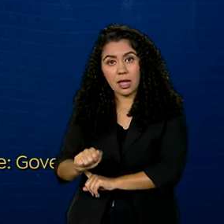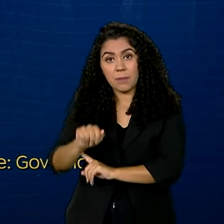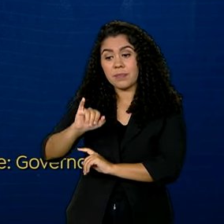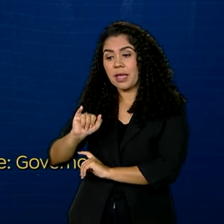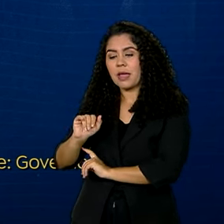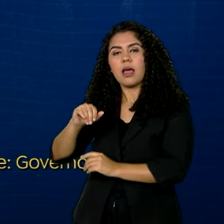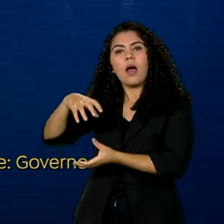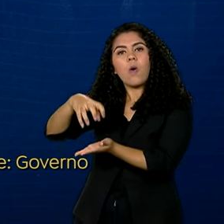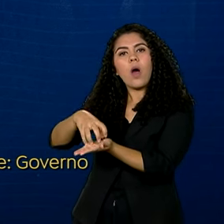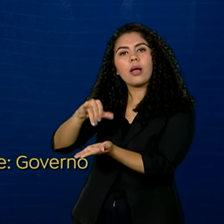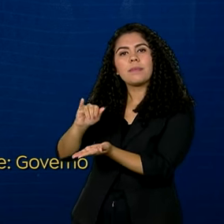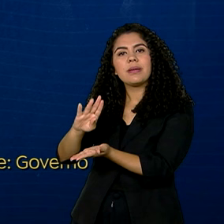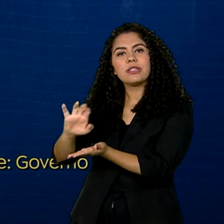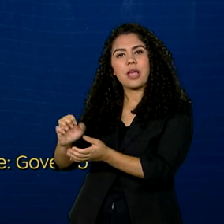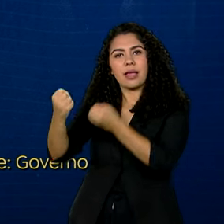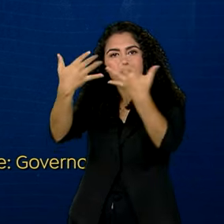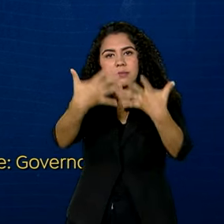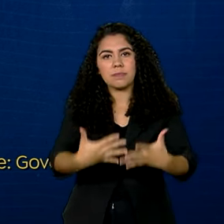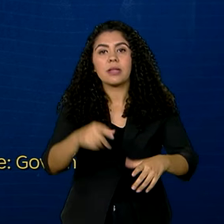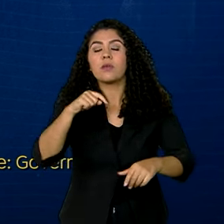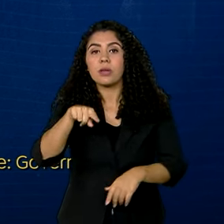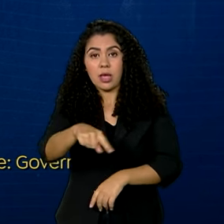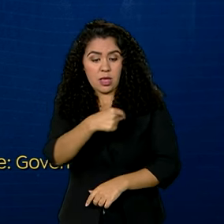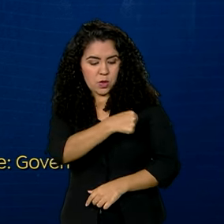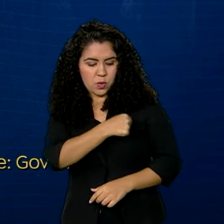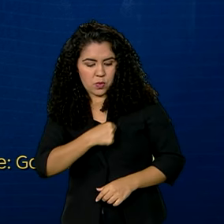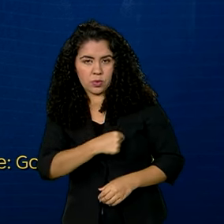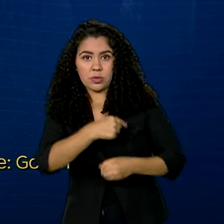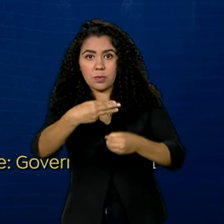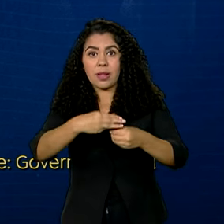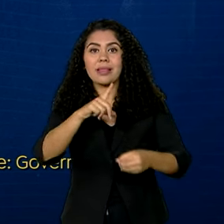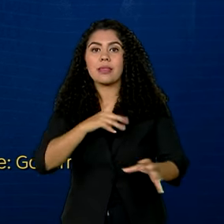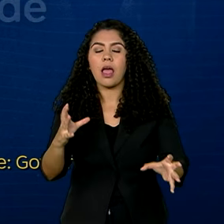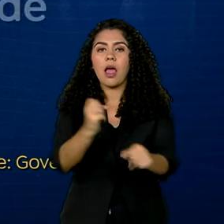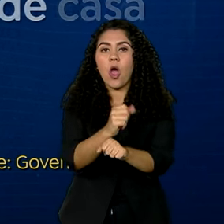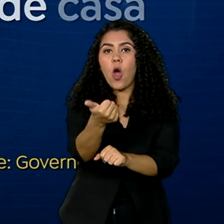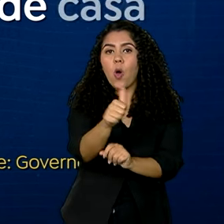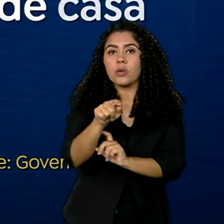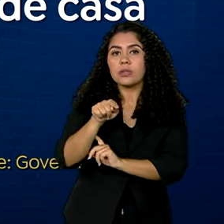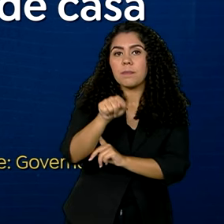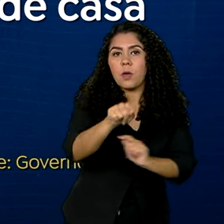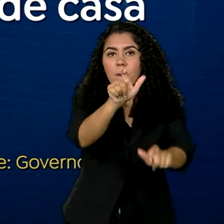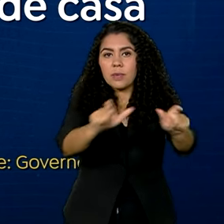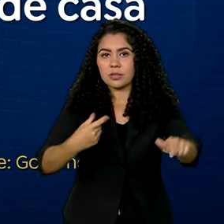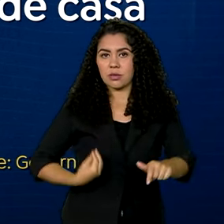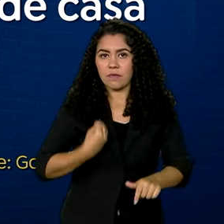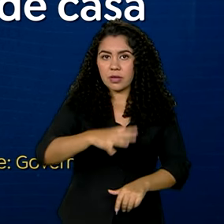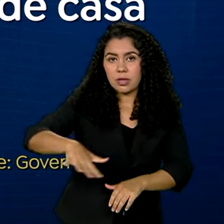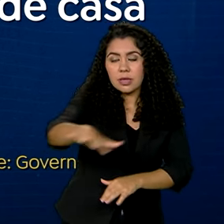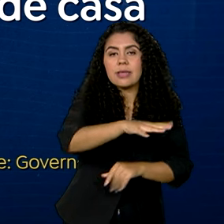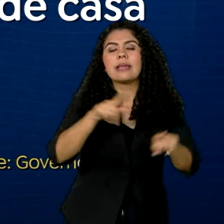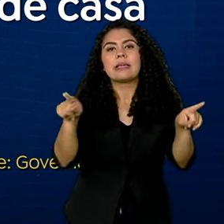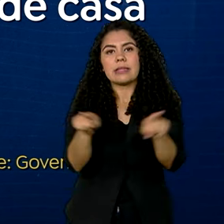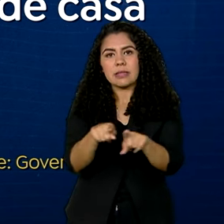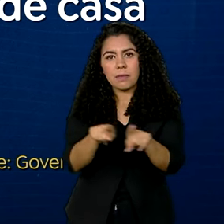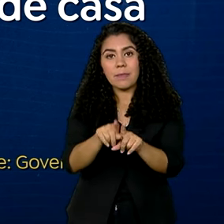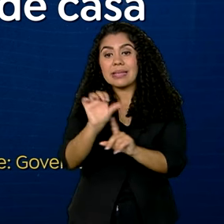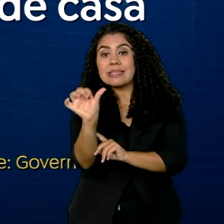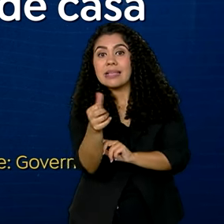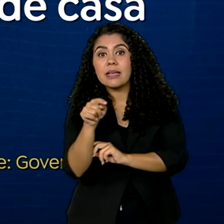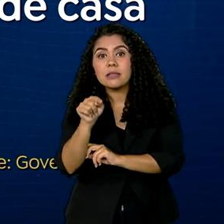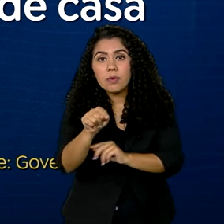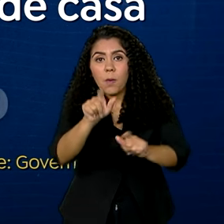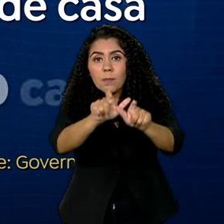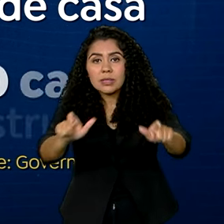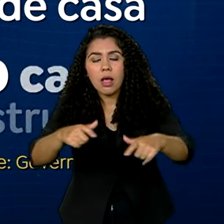do Sul tem pouco mais de 11 mil habitantes e mais da metade, cerca de 6 mil pessoas, estão fora de